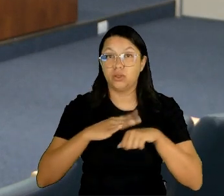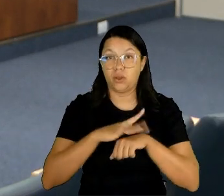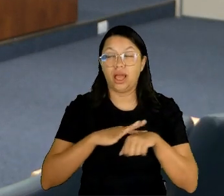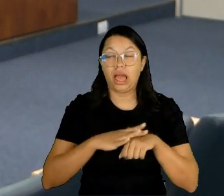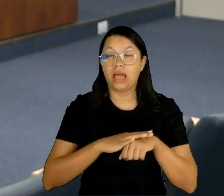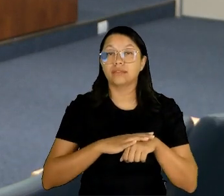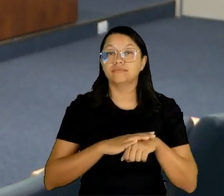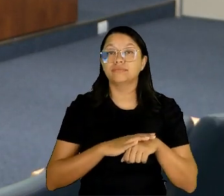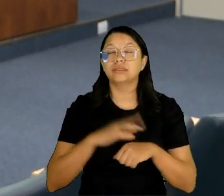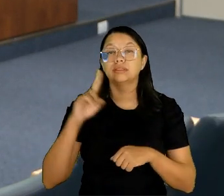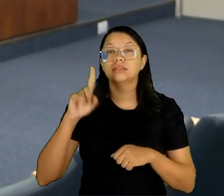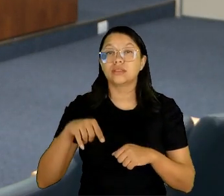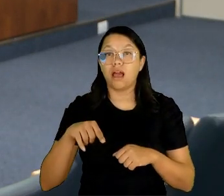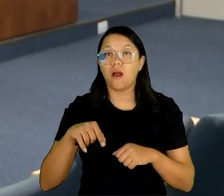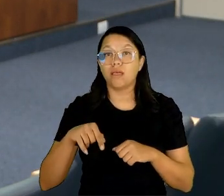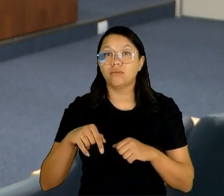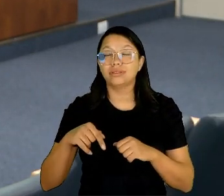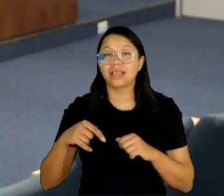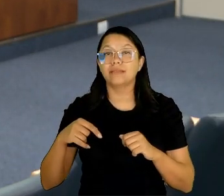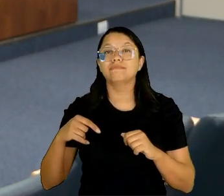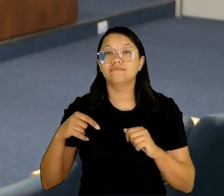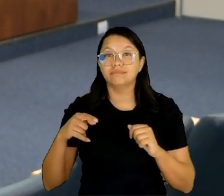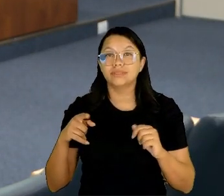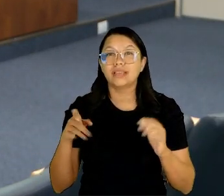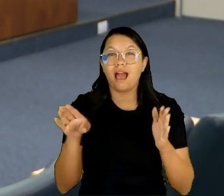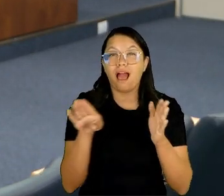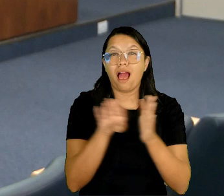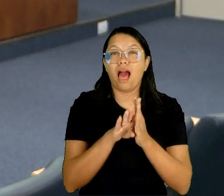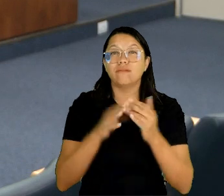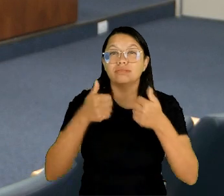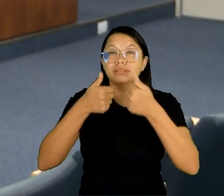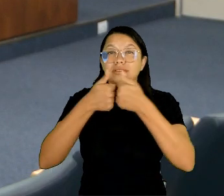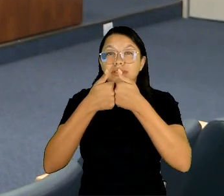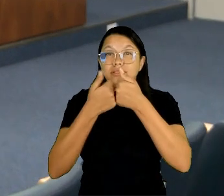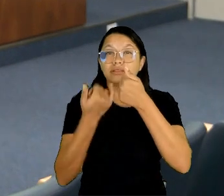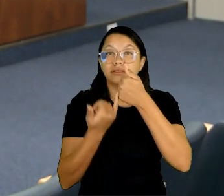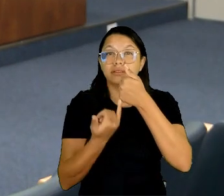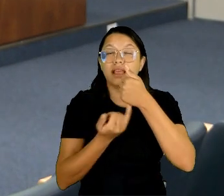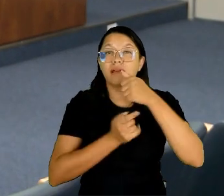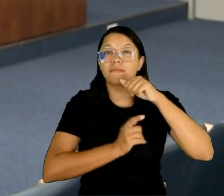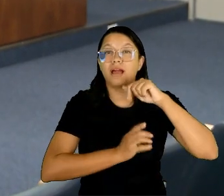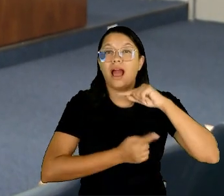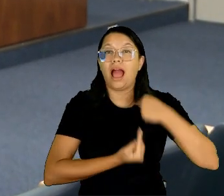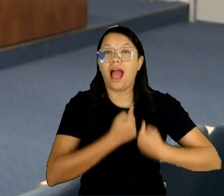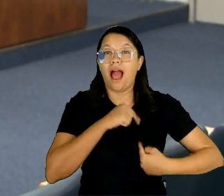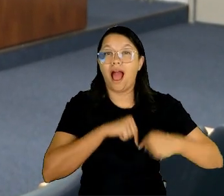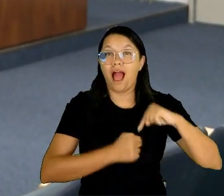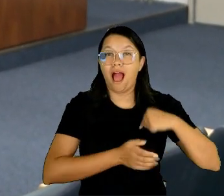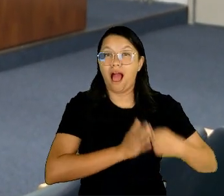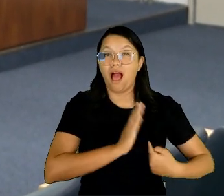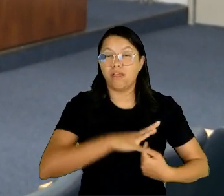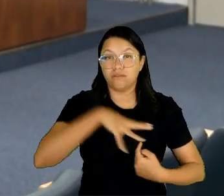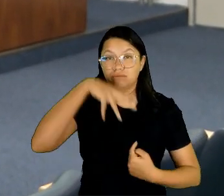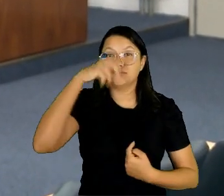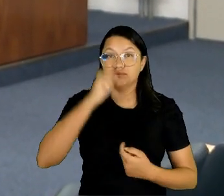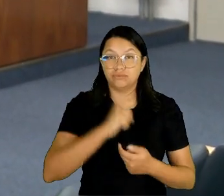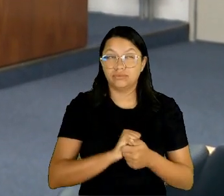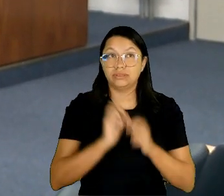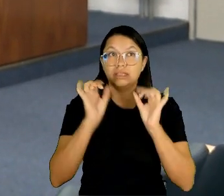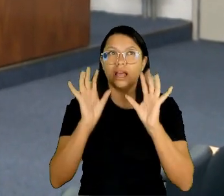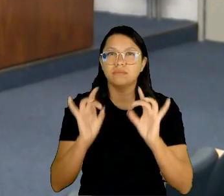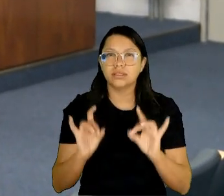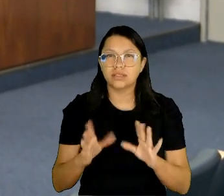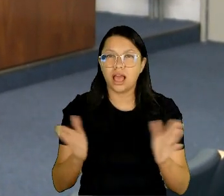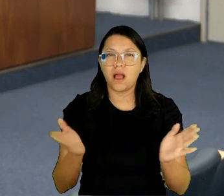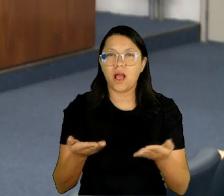doenças cardiovasculares seriam aquelas doenças que atingiriam o sistema cardiovascular, que vai incluir, em especial, a mais prevalente